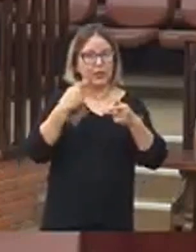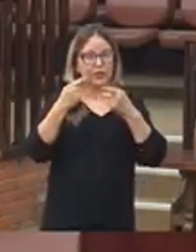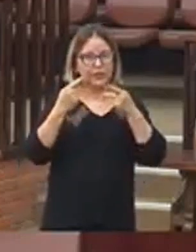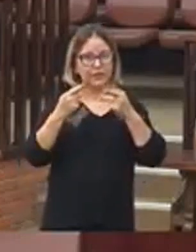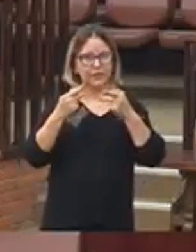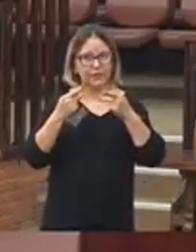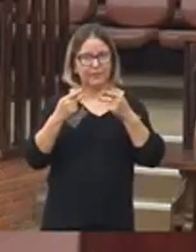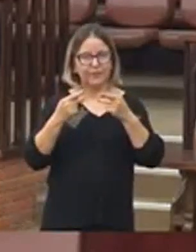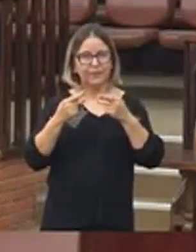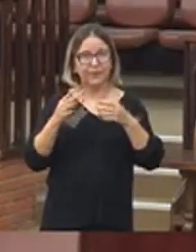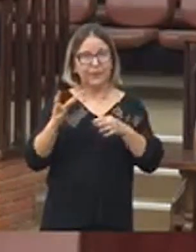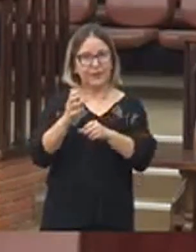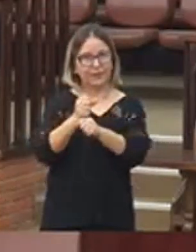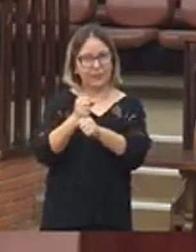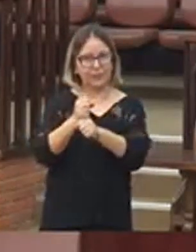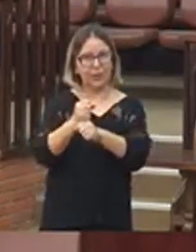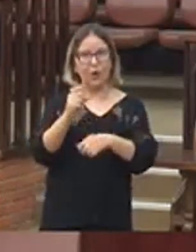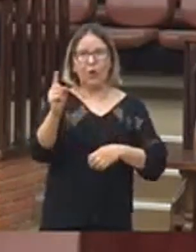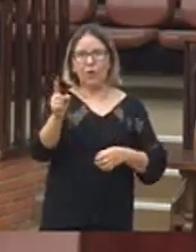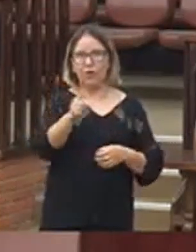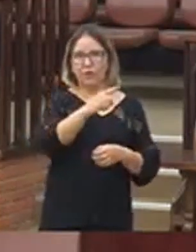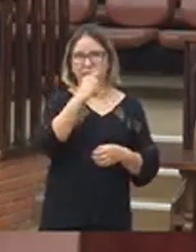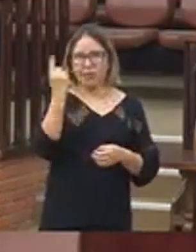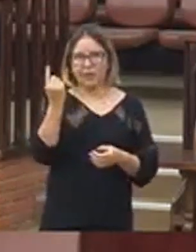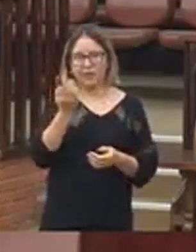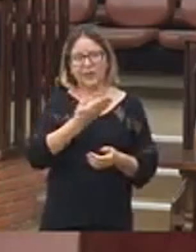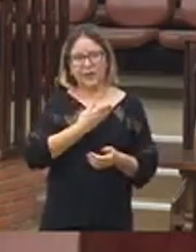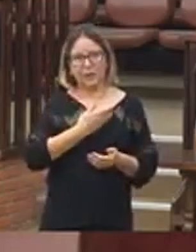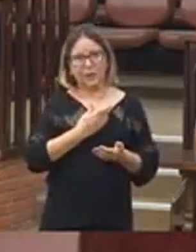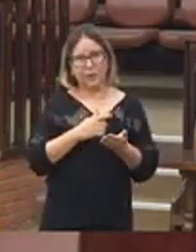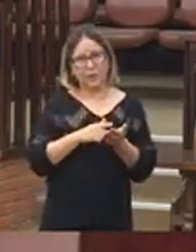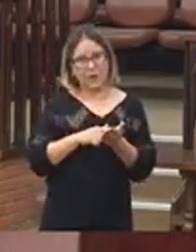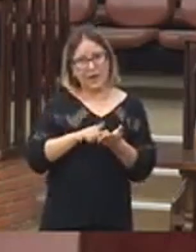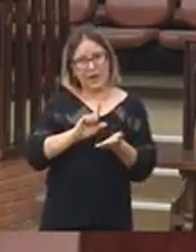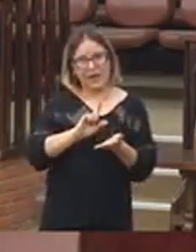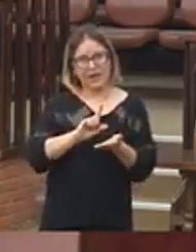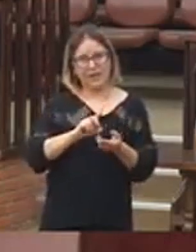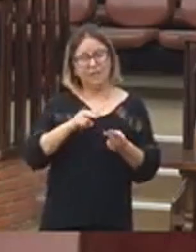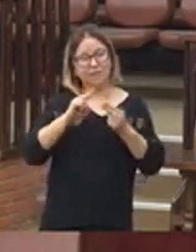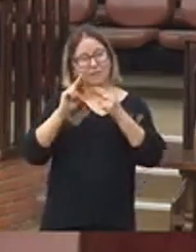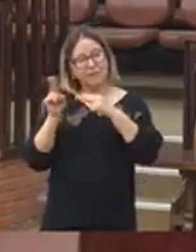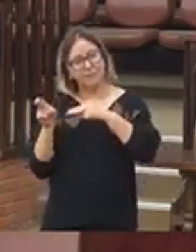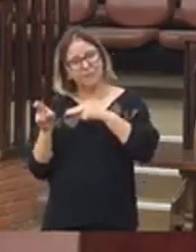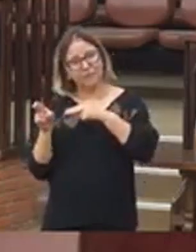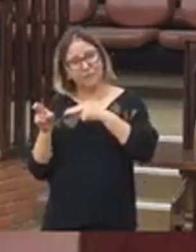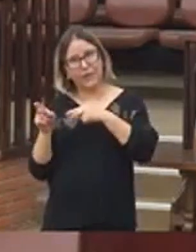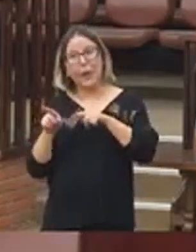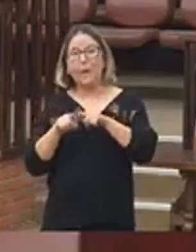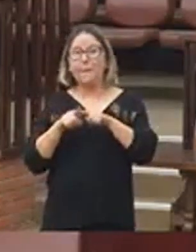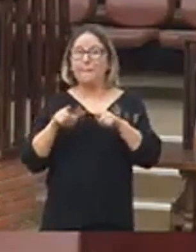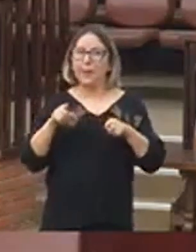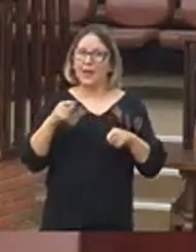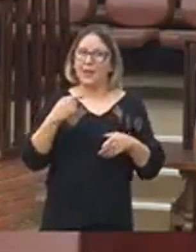nosso amigo Lázaro adormeceu ou morreu, mas vou para despertá-lo.